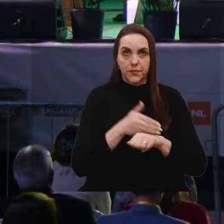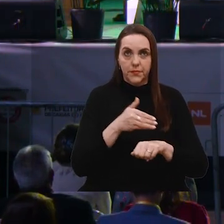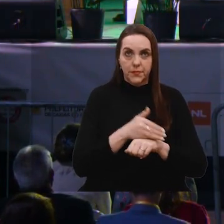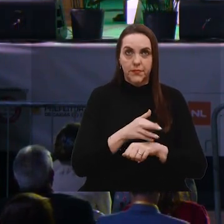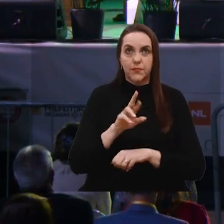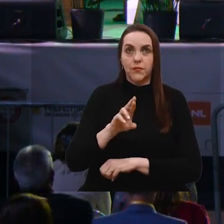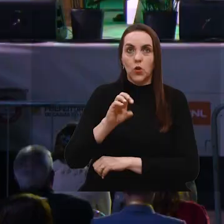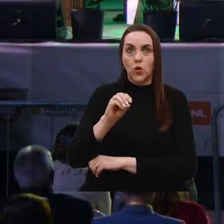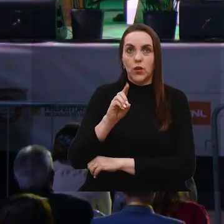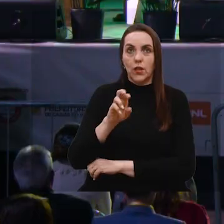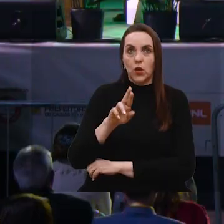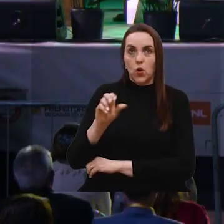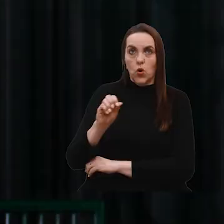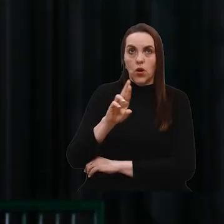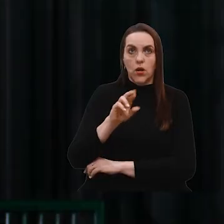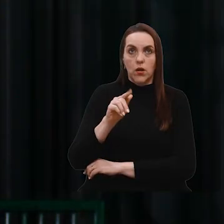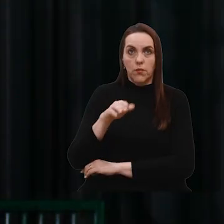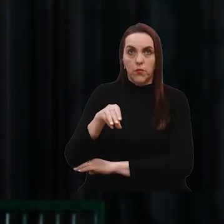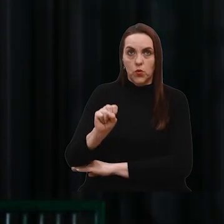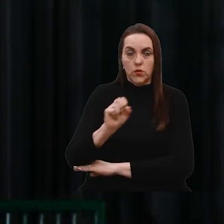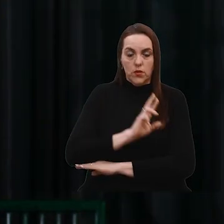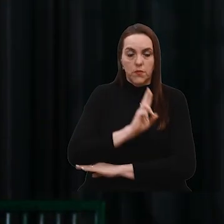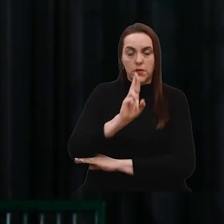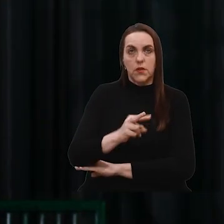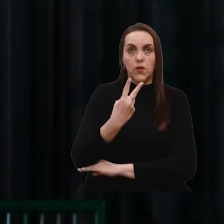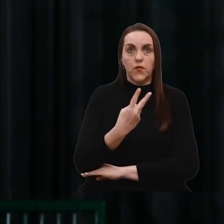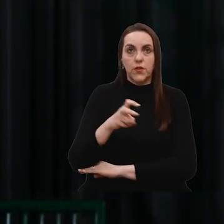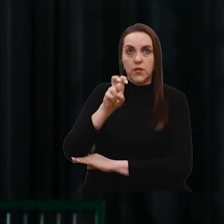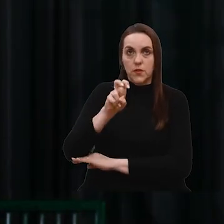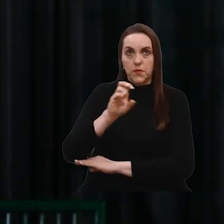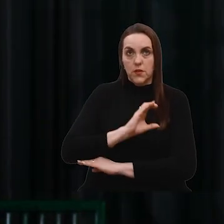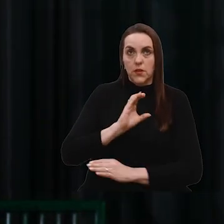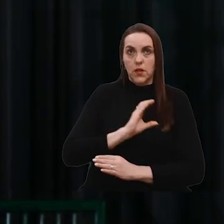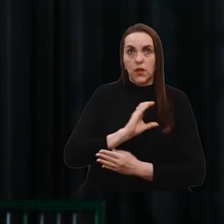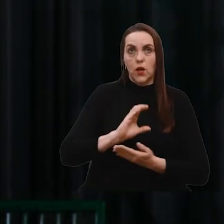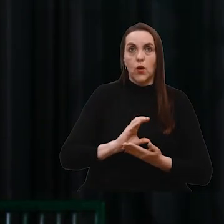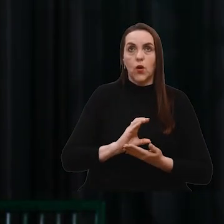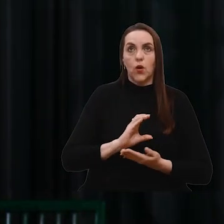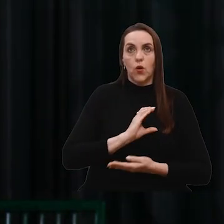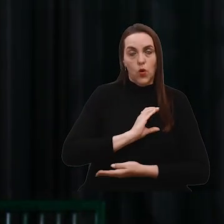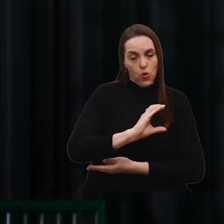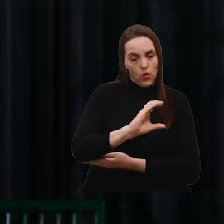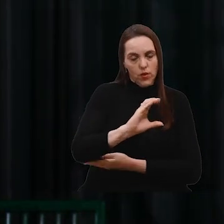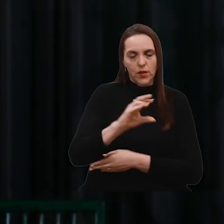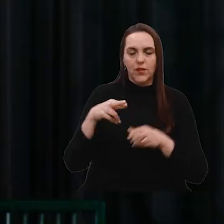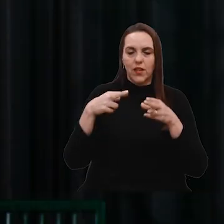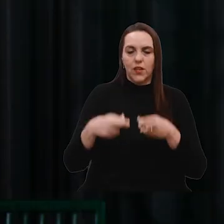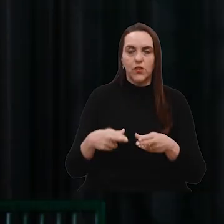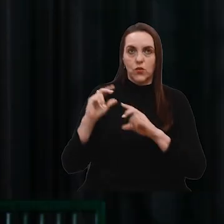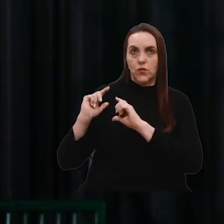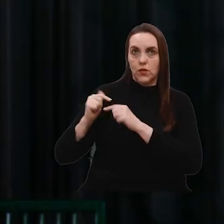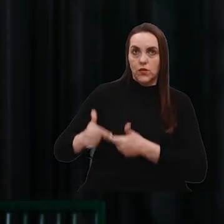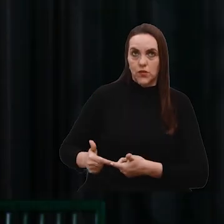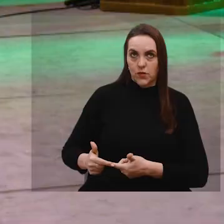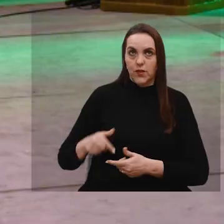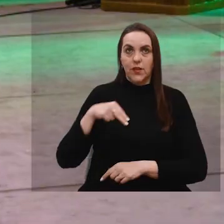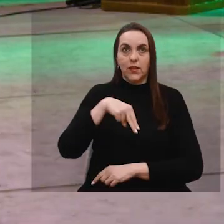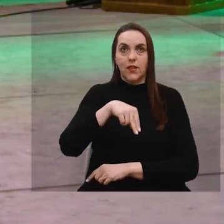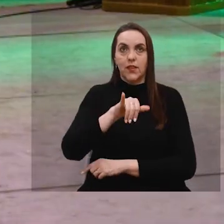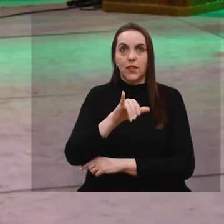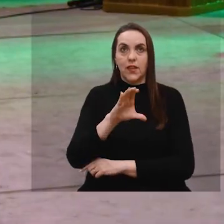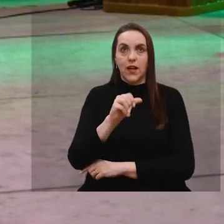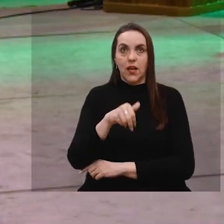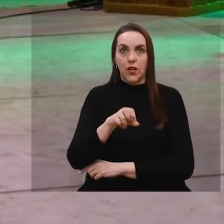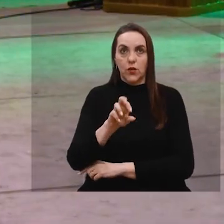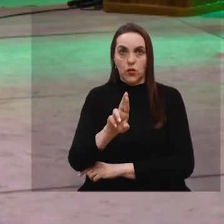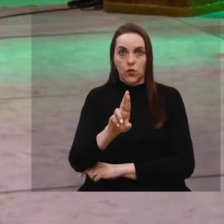pelos seguintes integrantes: Rodrigo Ramos, representando a 25ª Coordenadoria Regional